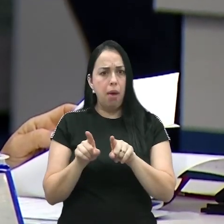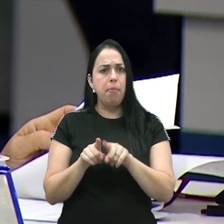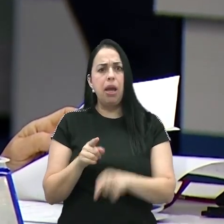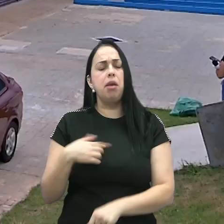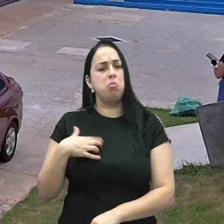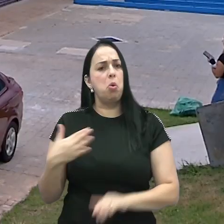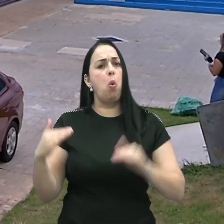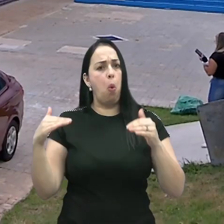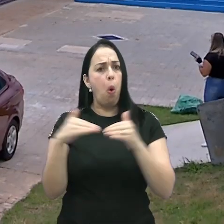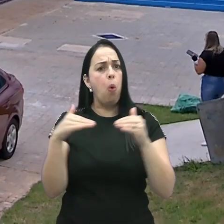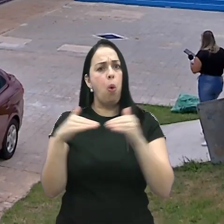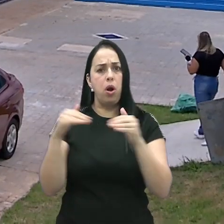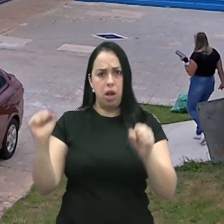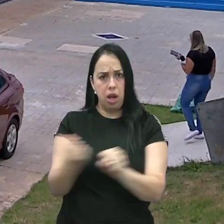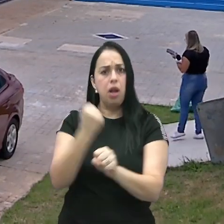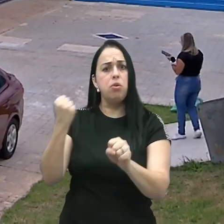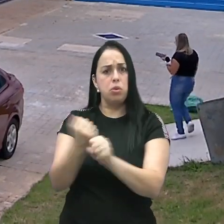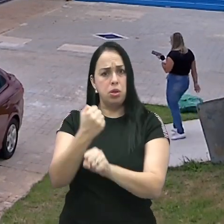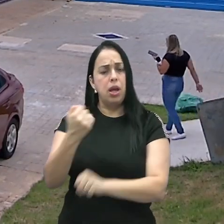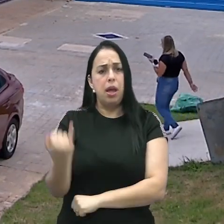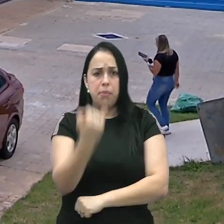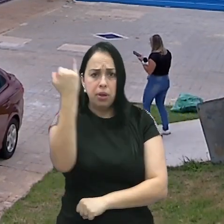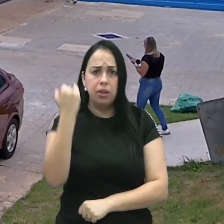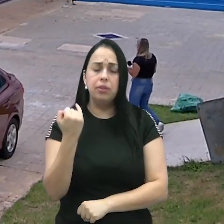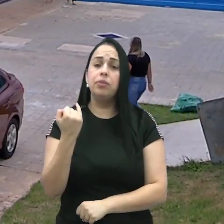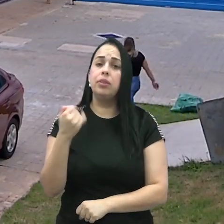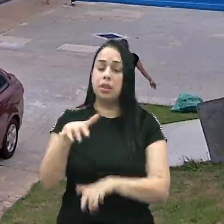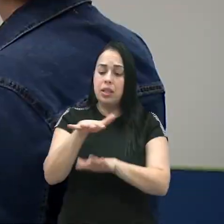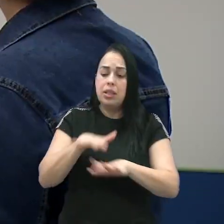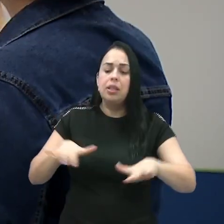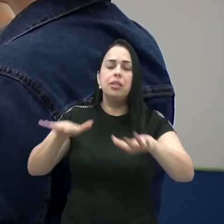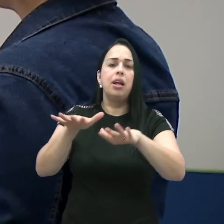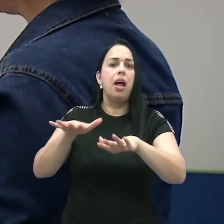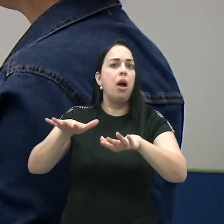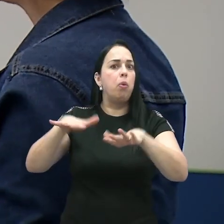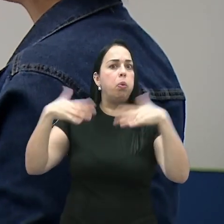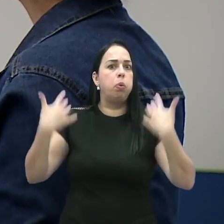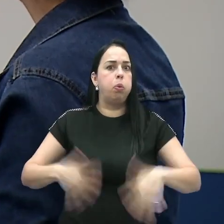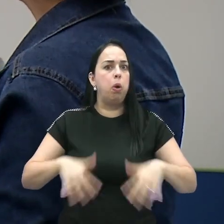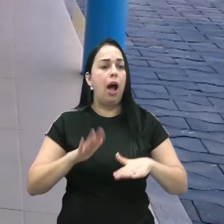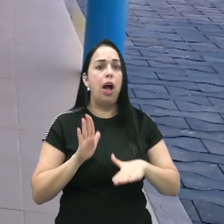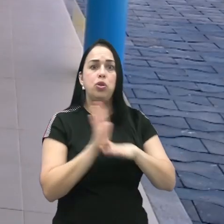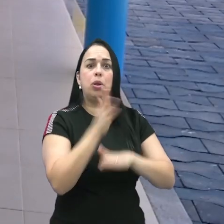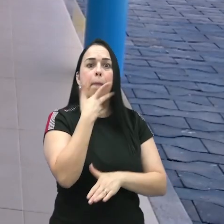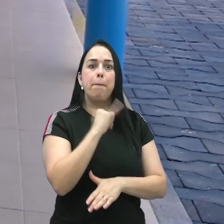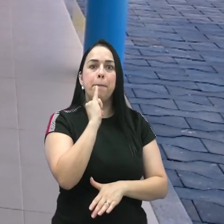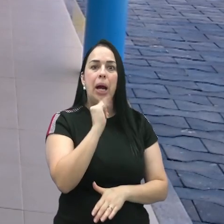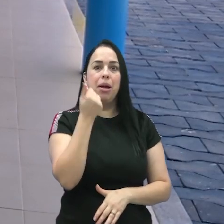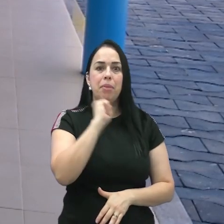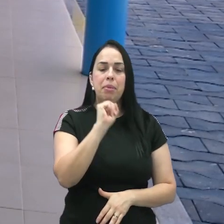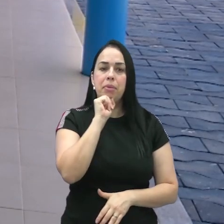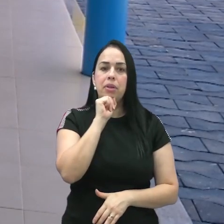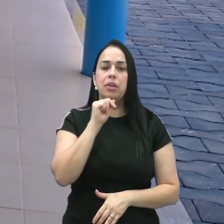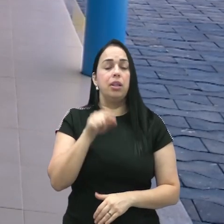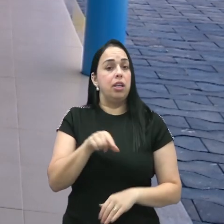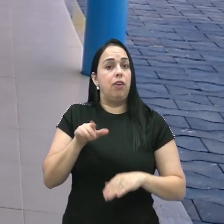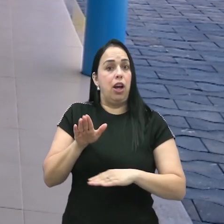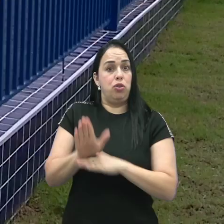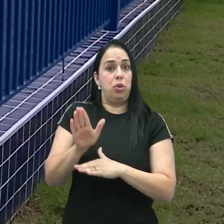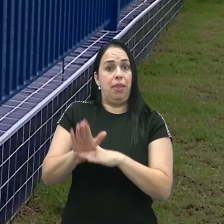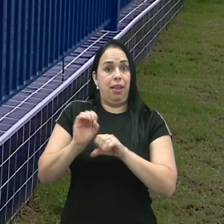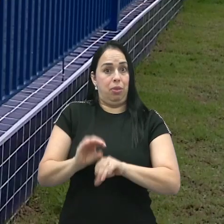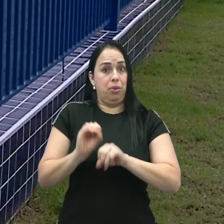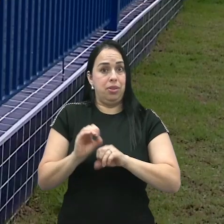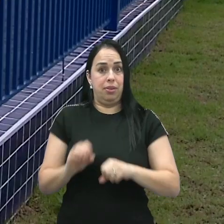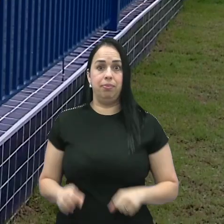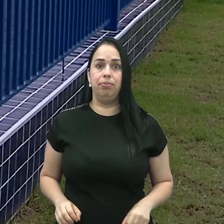de Educação, também defende a construção de uma escola infantil para o bairro. Segundo a parlamentar, a unidade será essencial para os pais